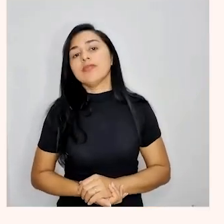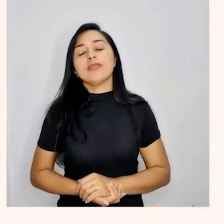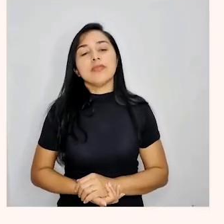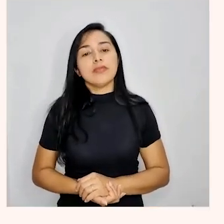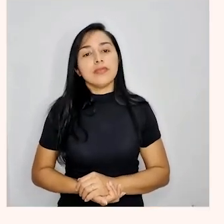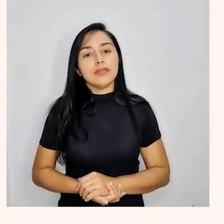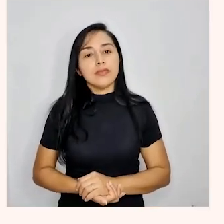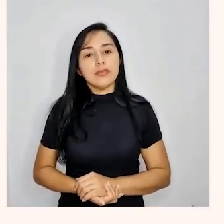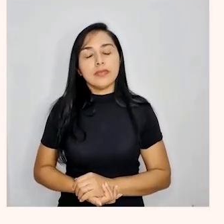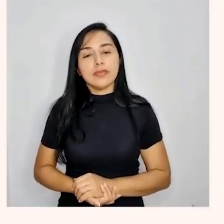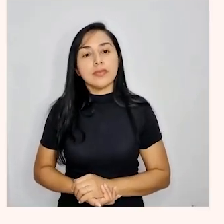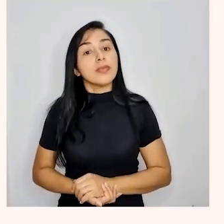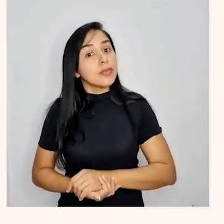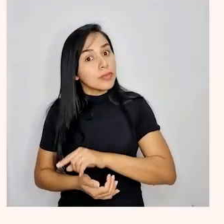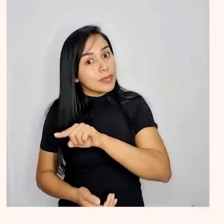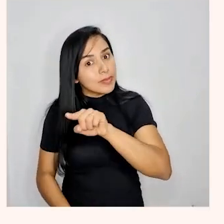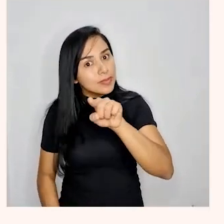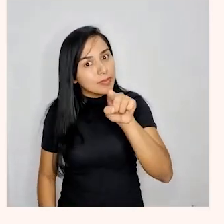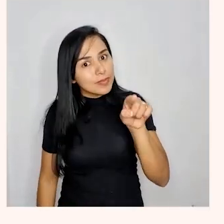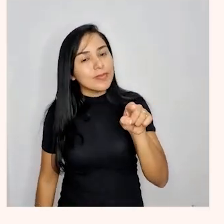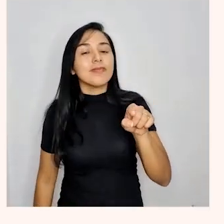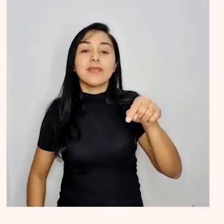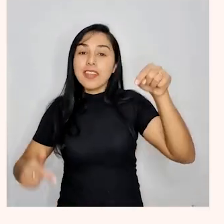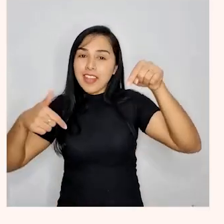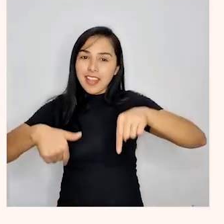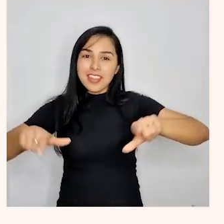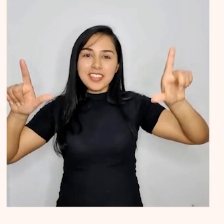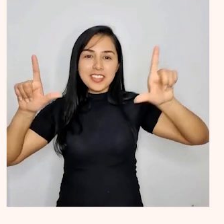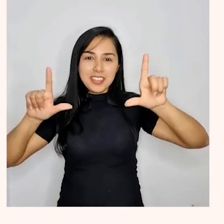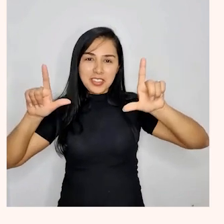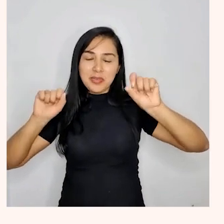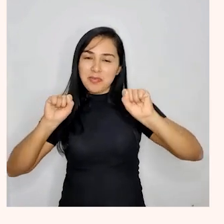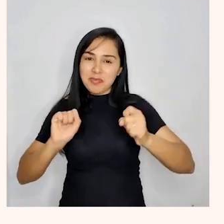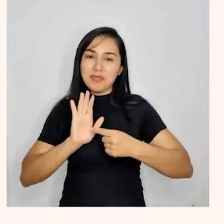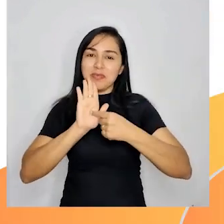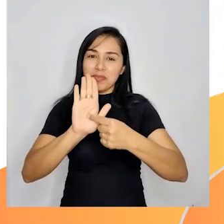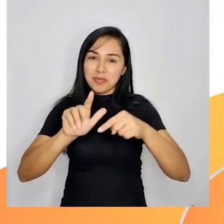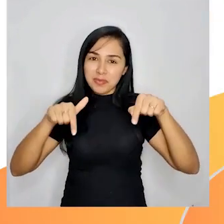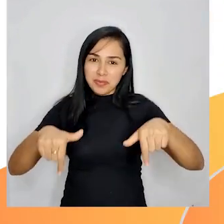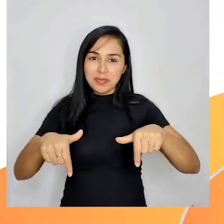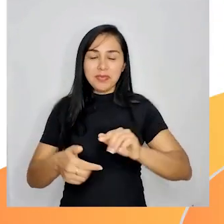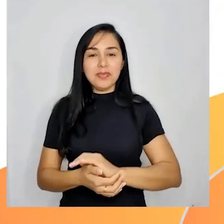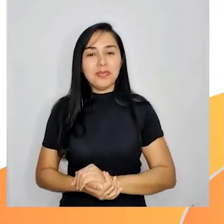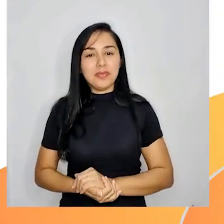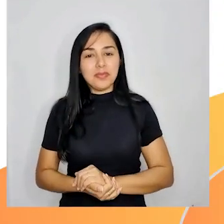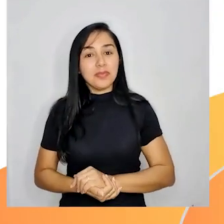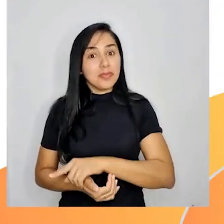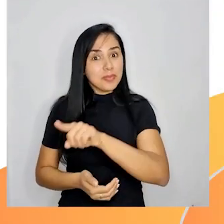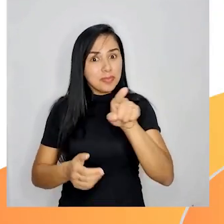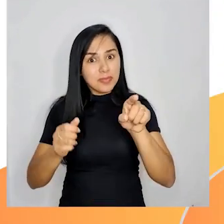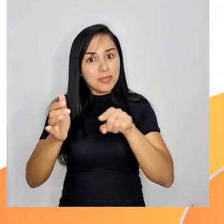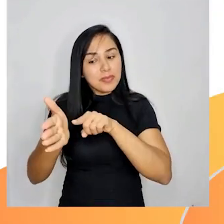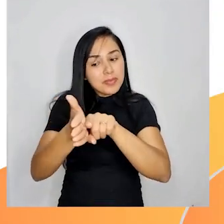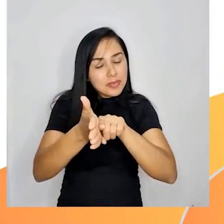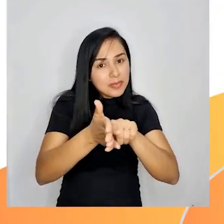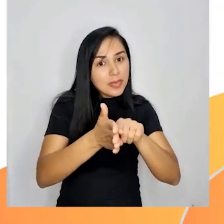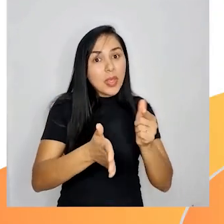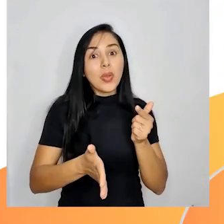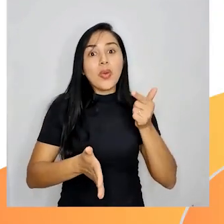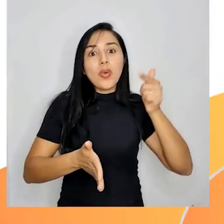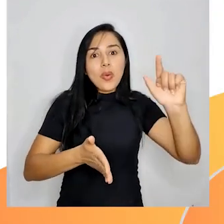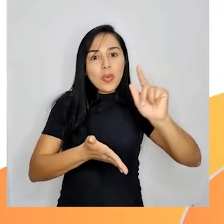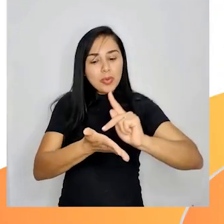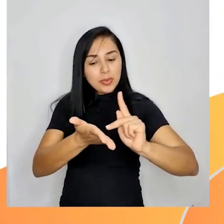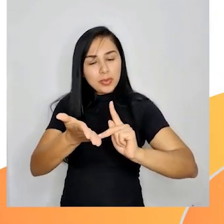Bandeira. Você na TV. É isso mesmo. Pesquise um outro poema do